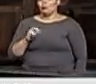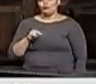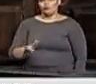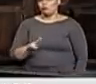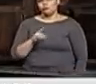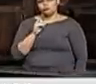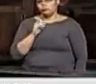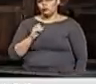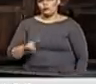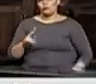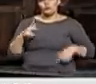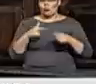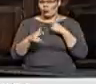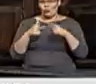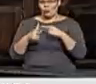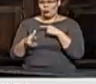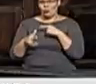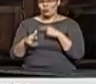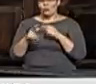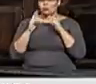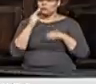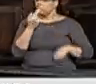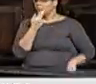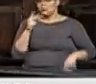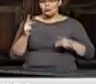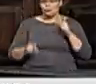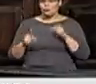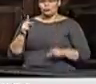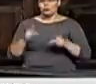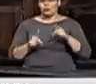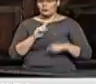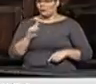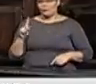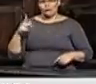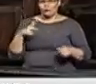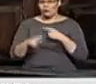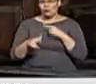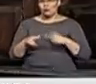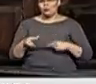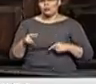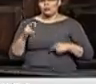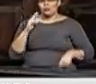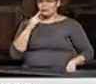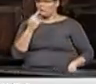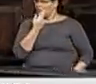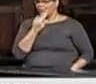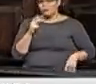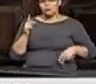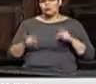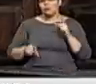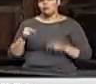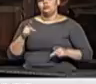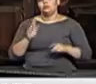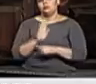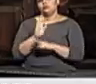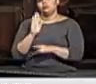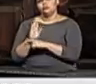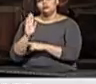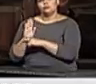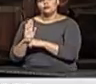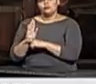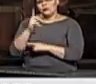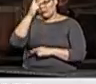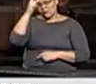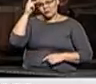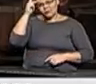Não vou cortar restaurante popular. Eu não vou cortar ajuda para os